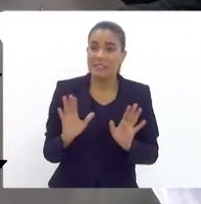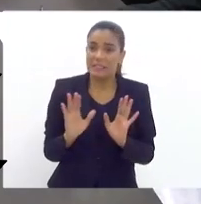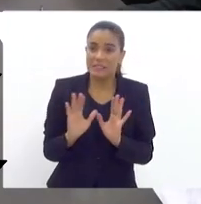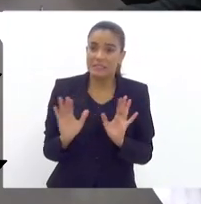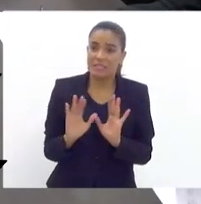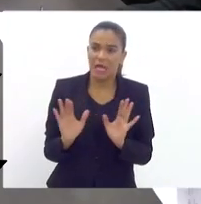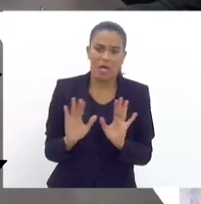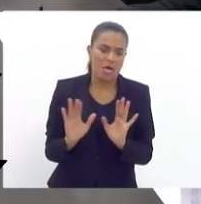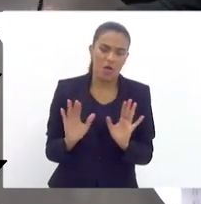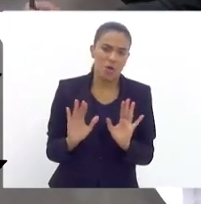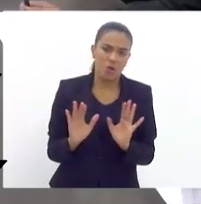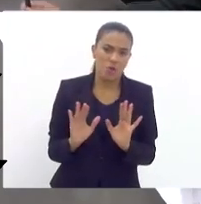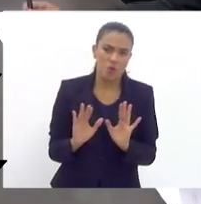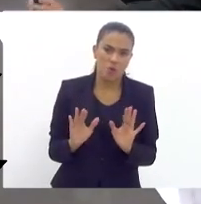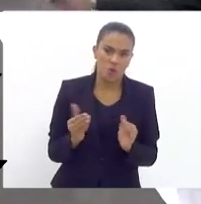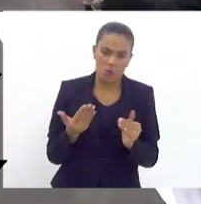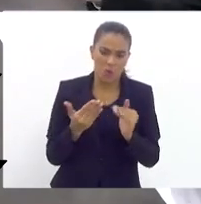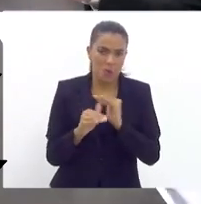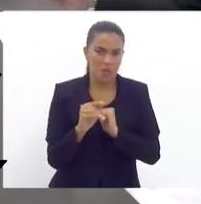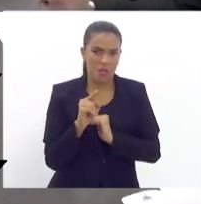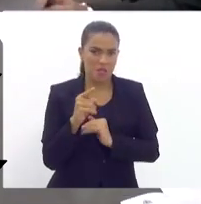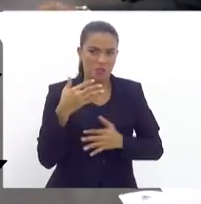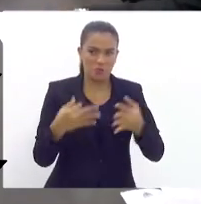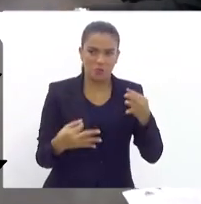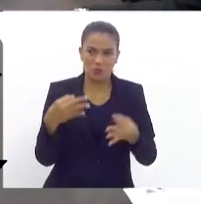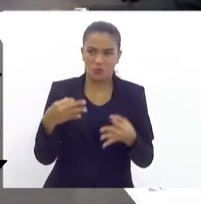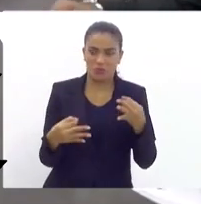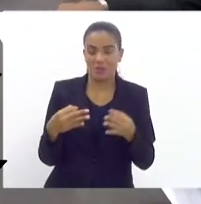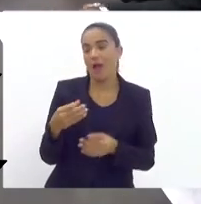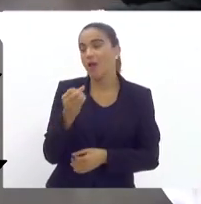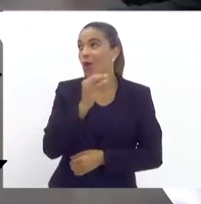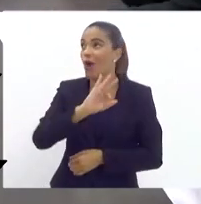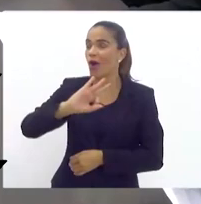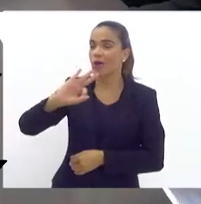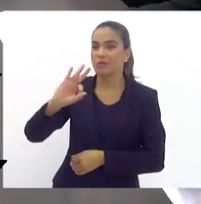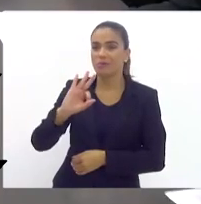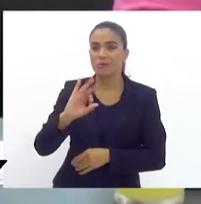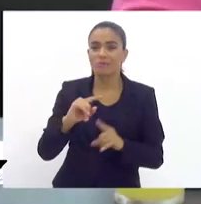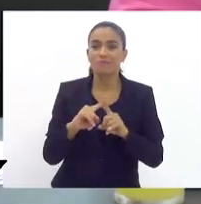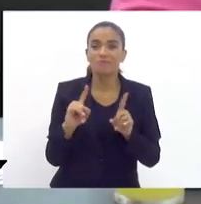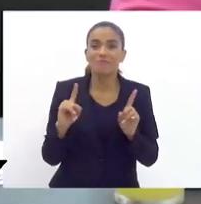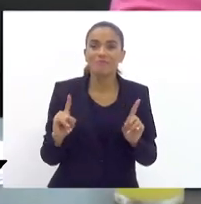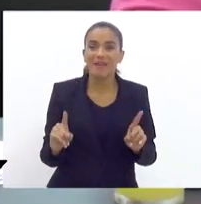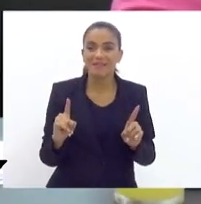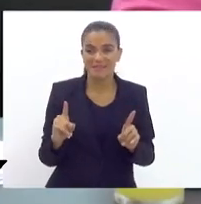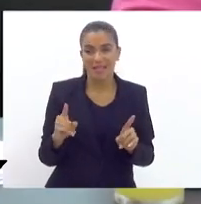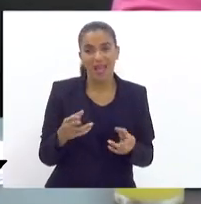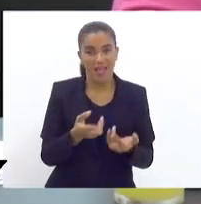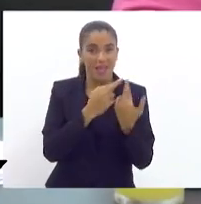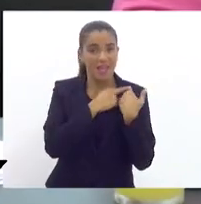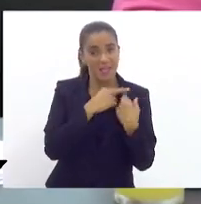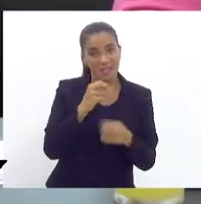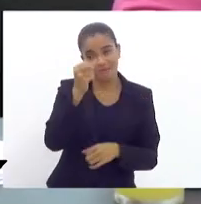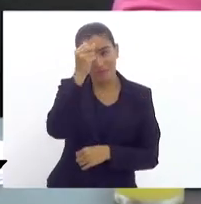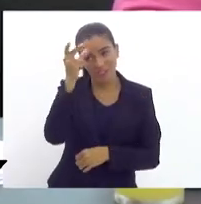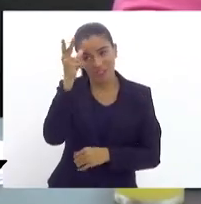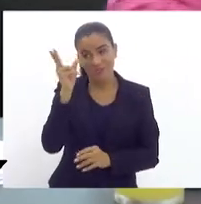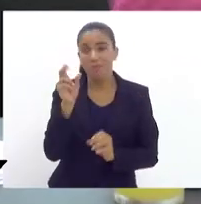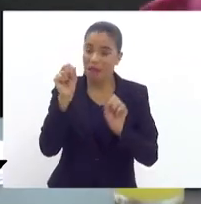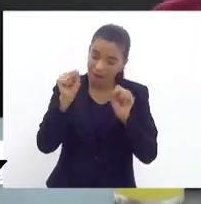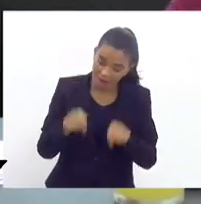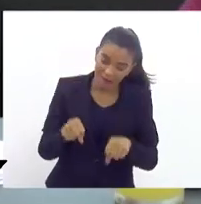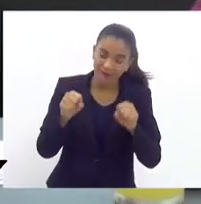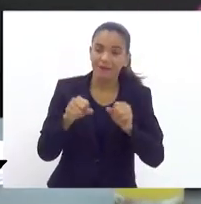Nem eu farei no Tribunal de Justiça. Que ótimo. Mas que é competência municipal, o